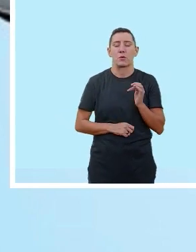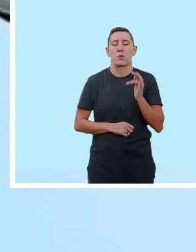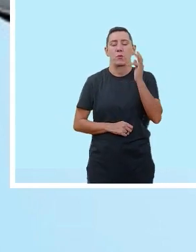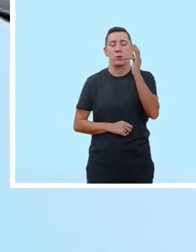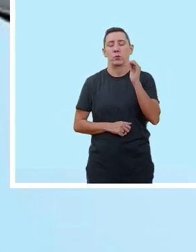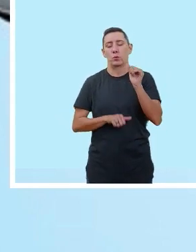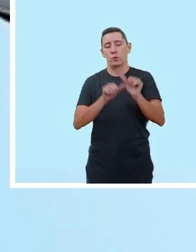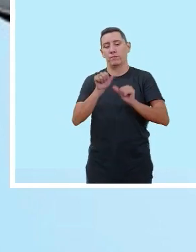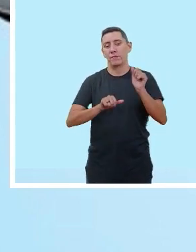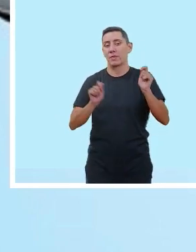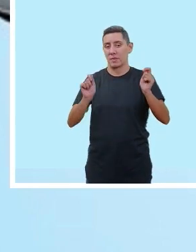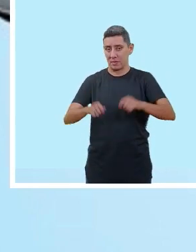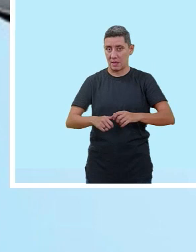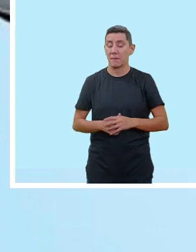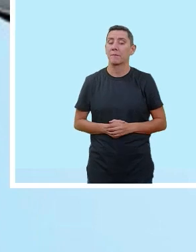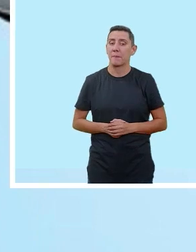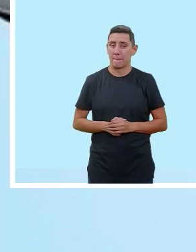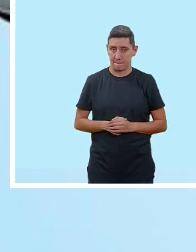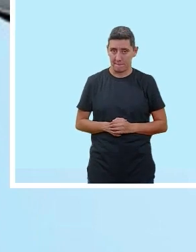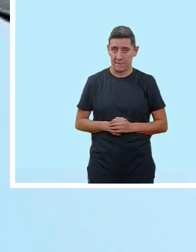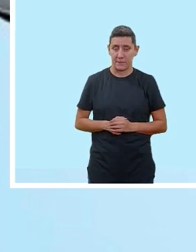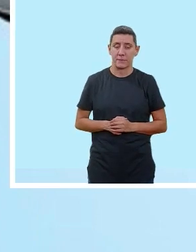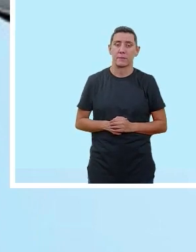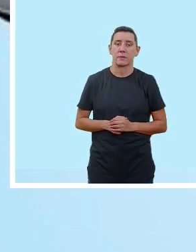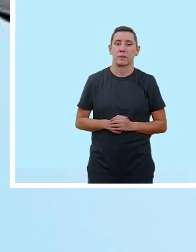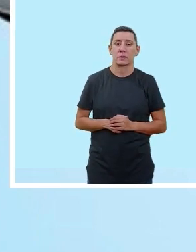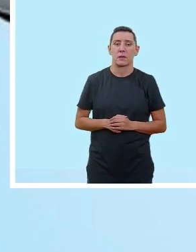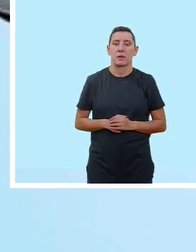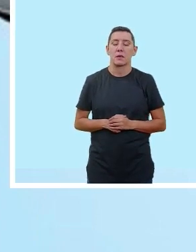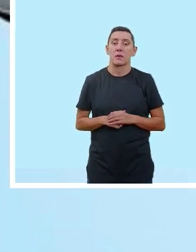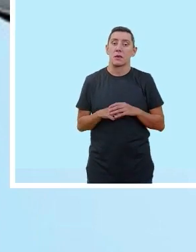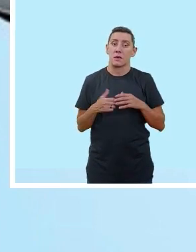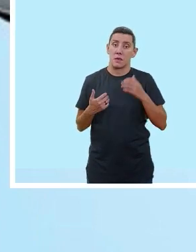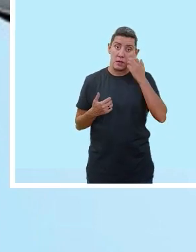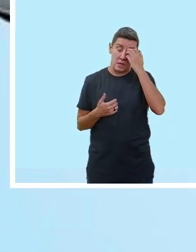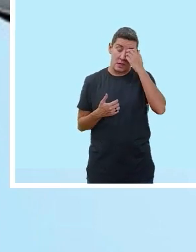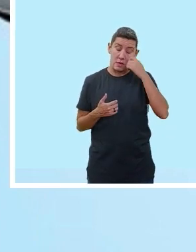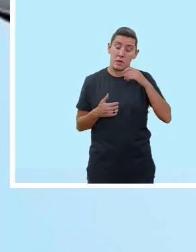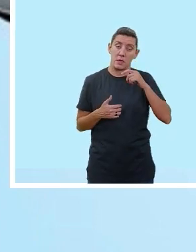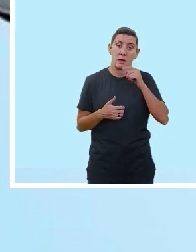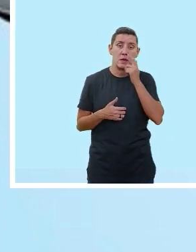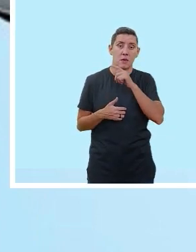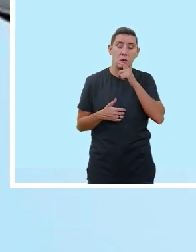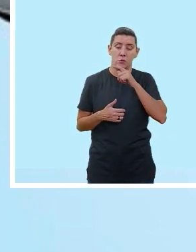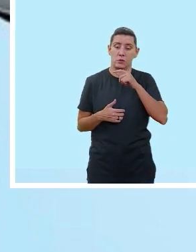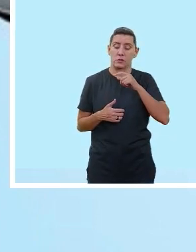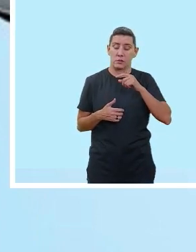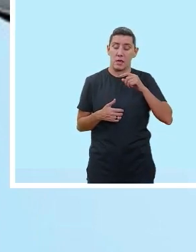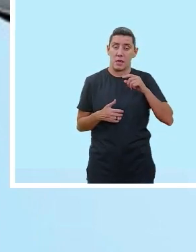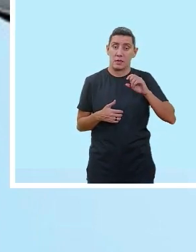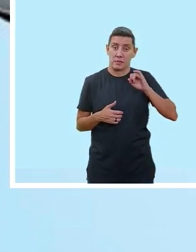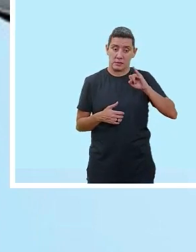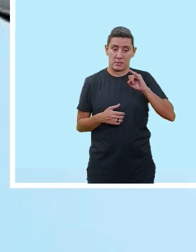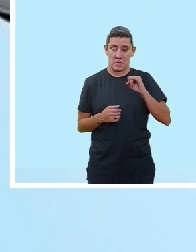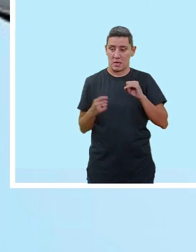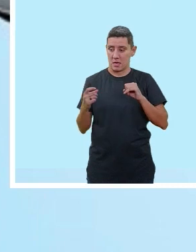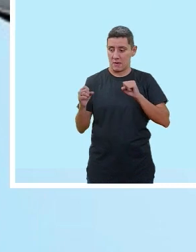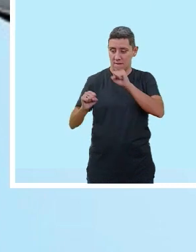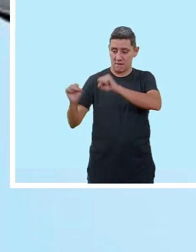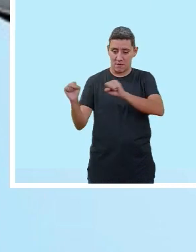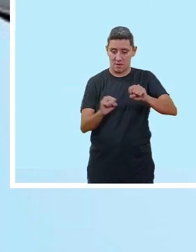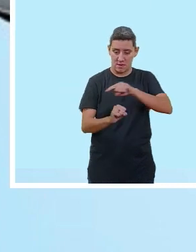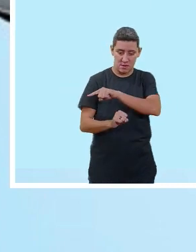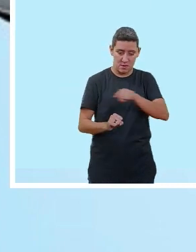renováveis intermitentes de forma muito mais prática e muito mais operacional, né? Então, ponto